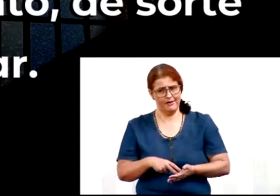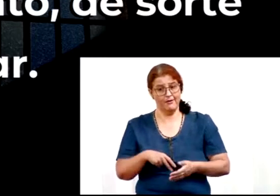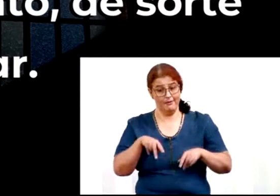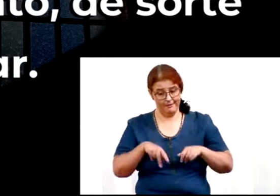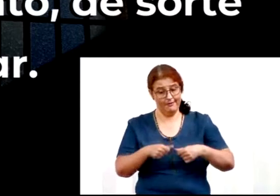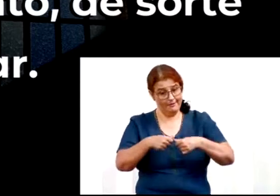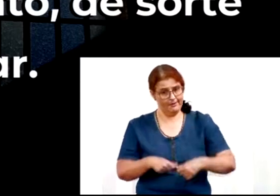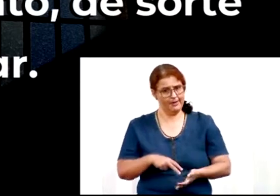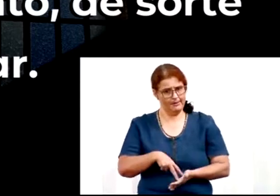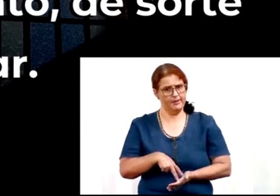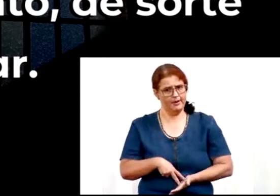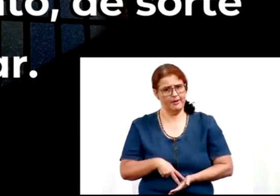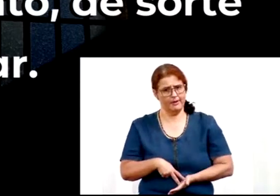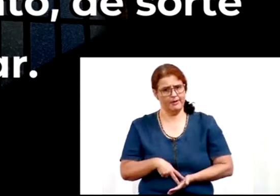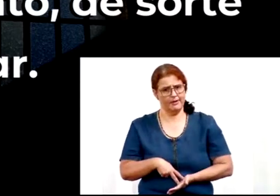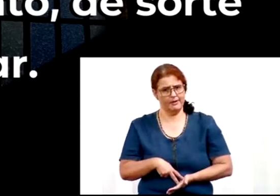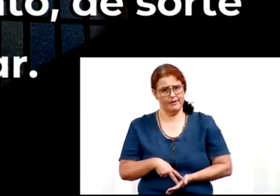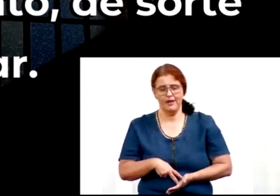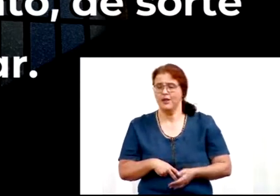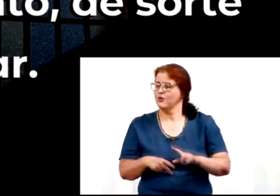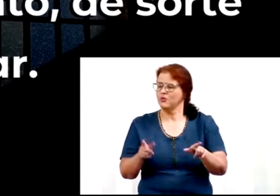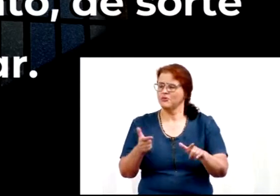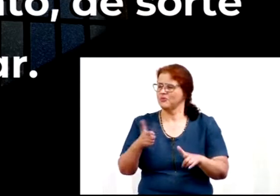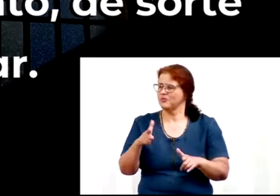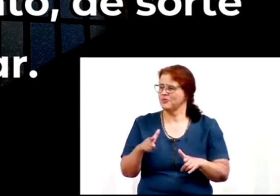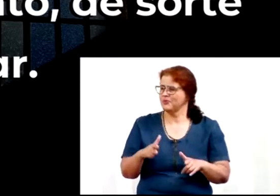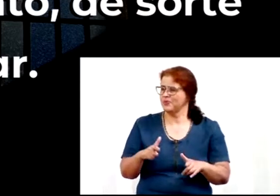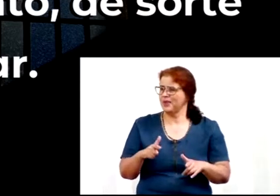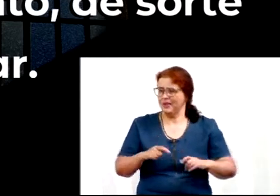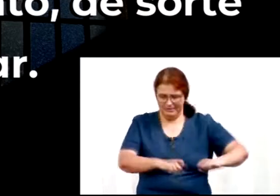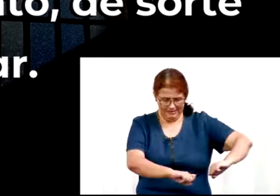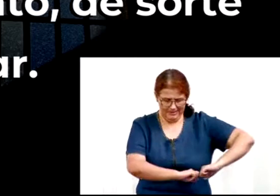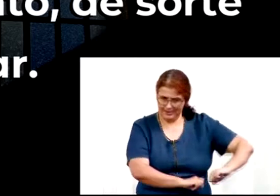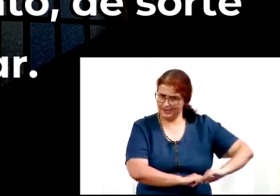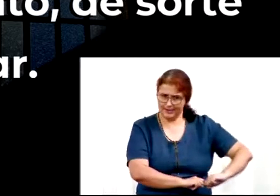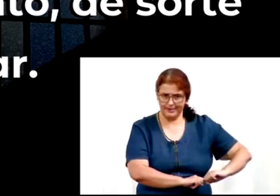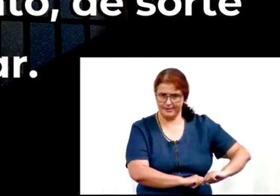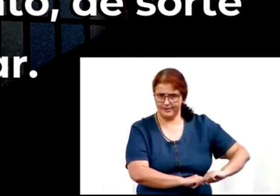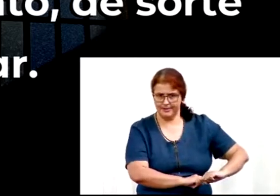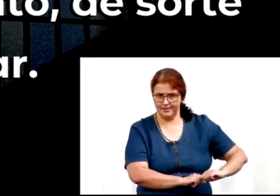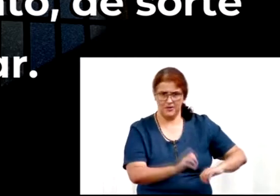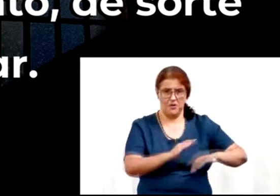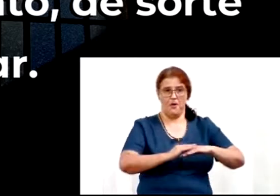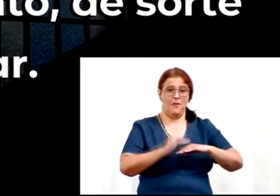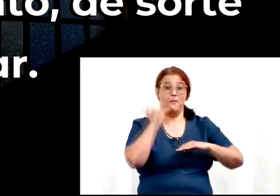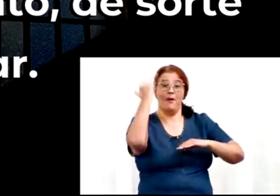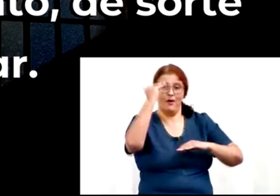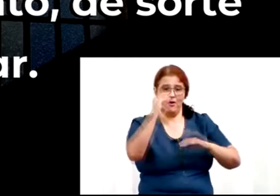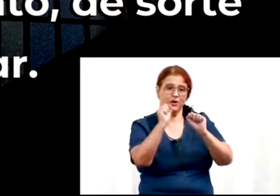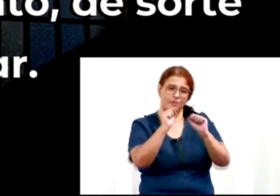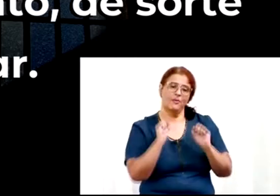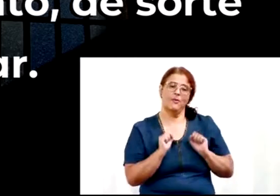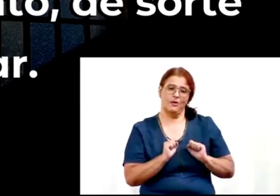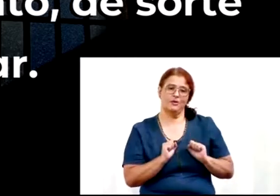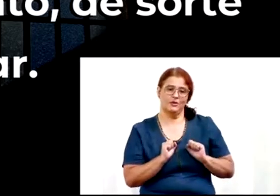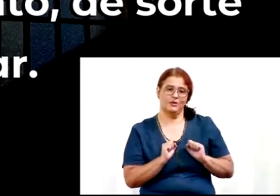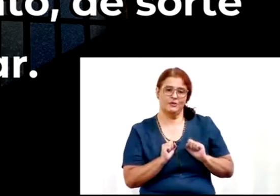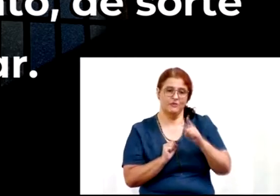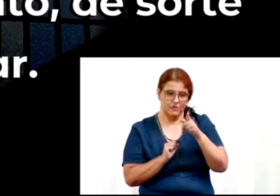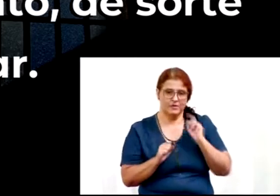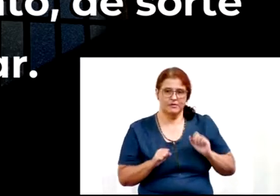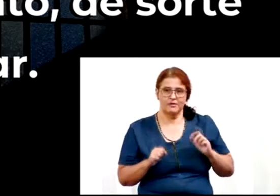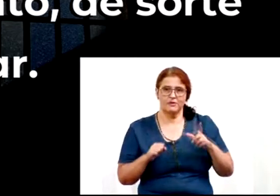Não vos sobreveio tentação que não fosse humana, mas Deus é fiel e não permitirá